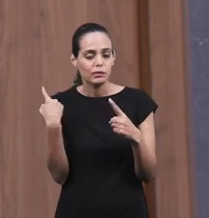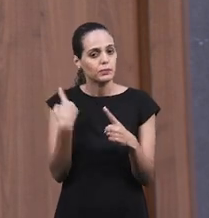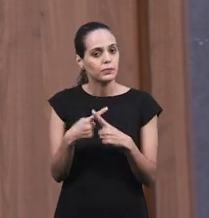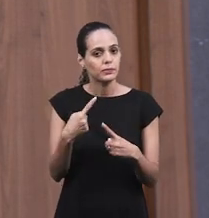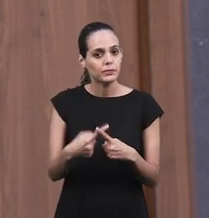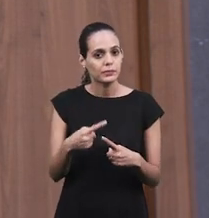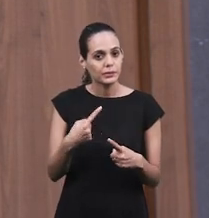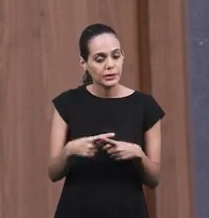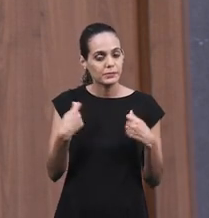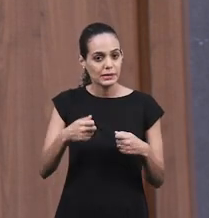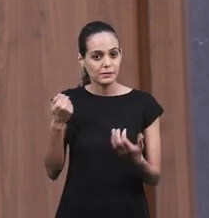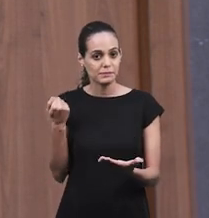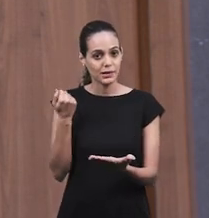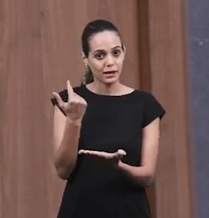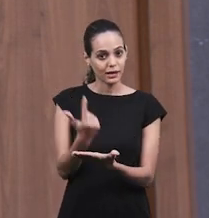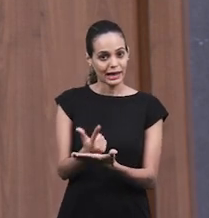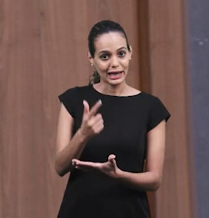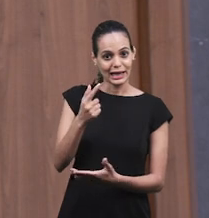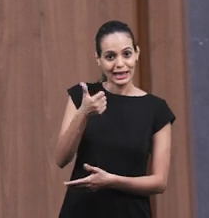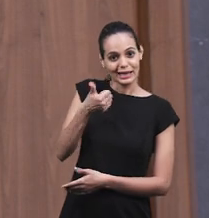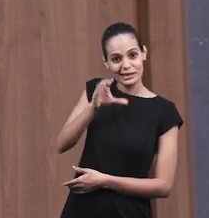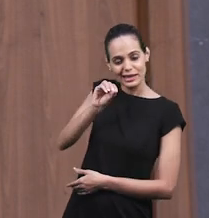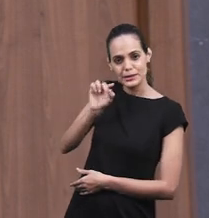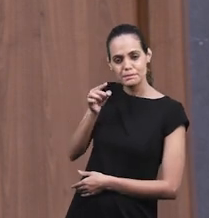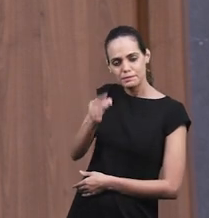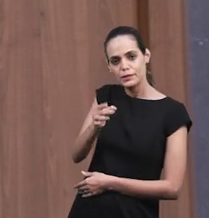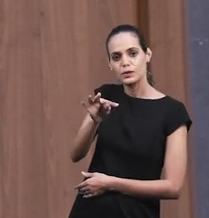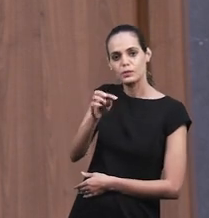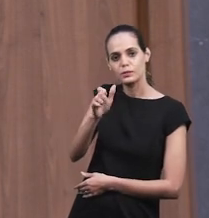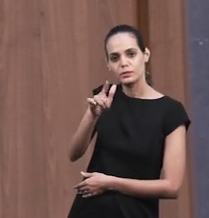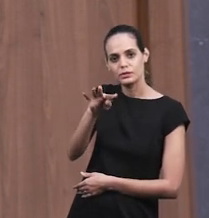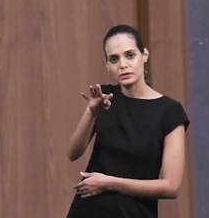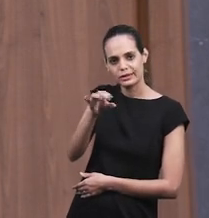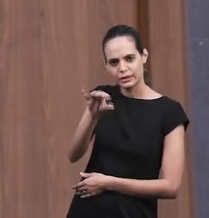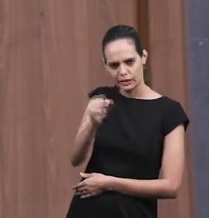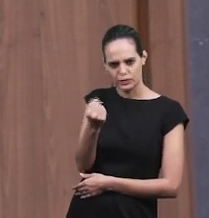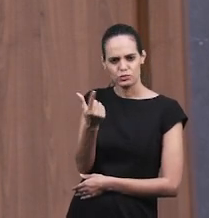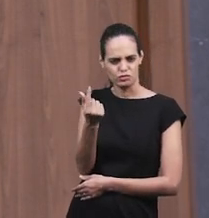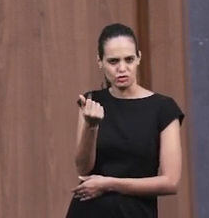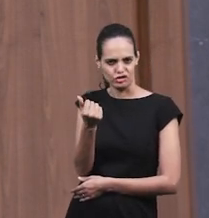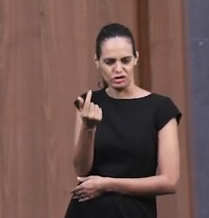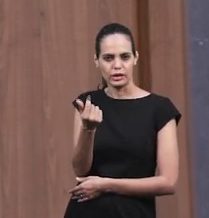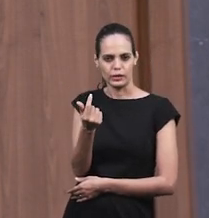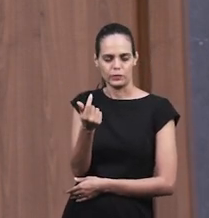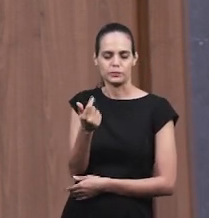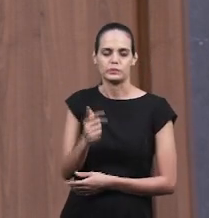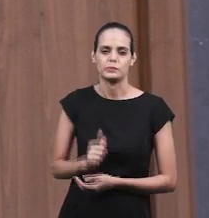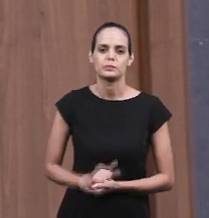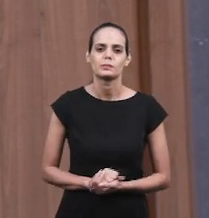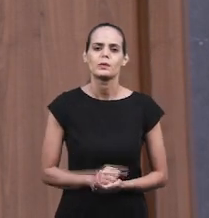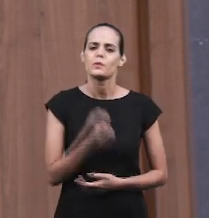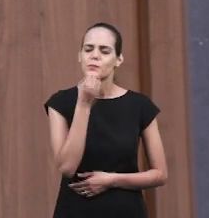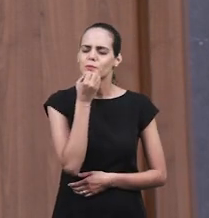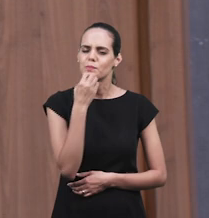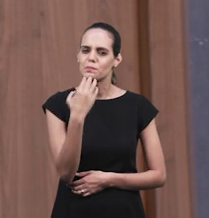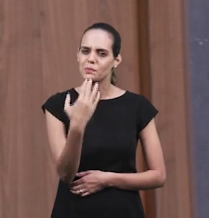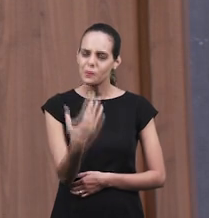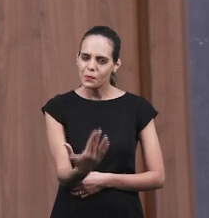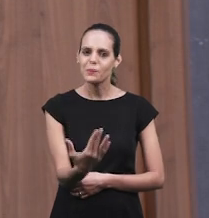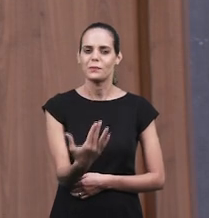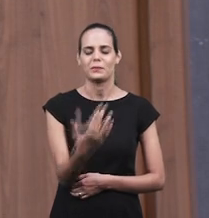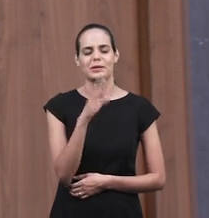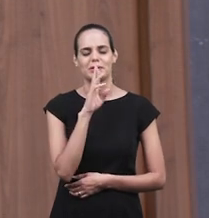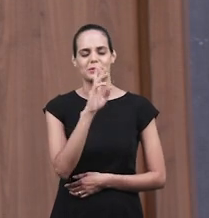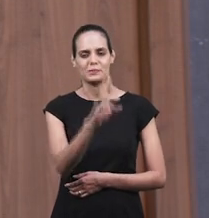devia 10.000 talentos ao seu Senhor, como você muito bem respondeu. Muito obrigado aos nossos dois irmãos,